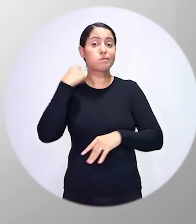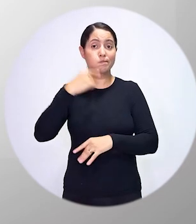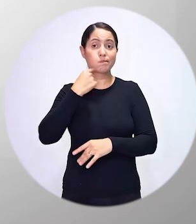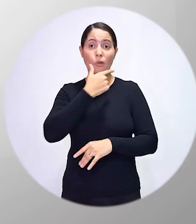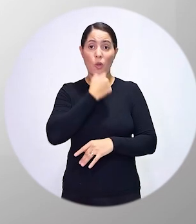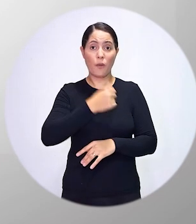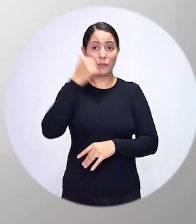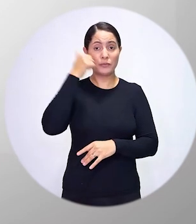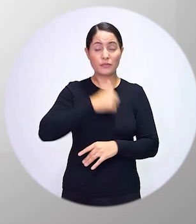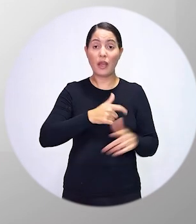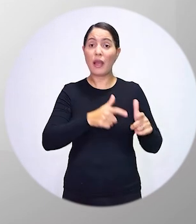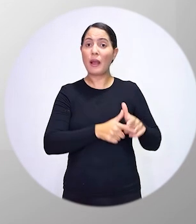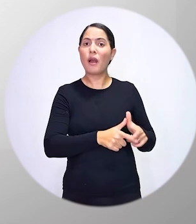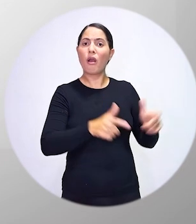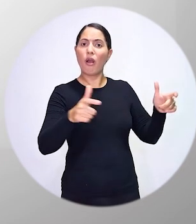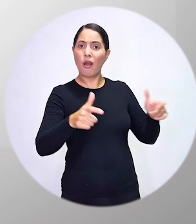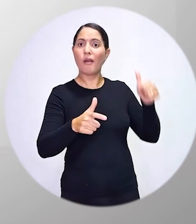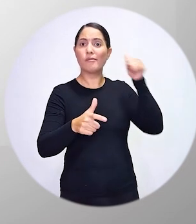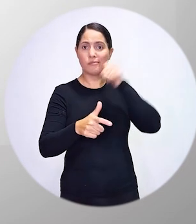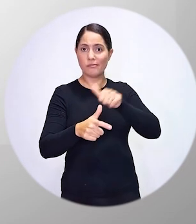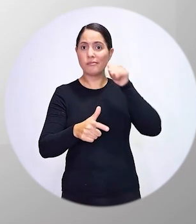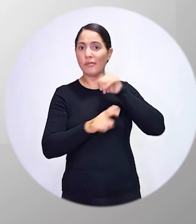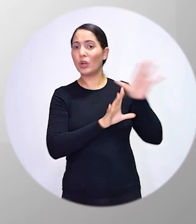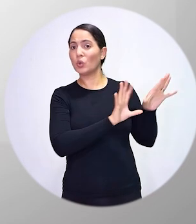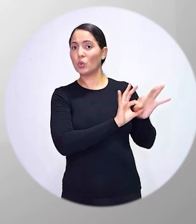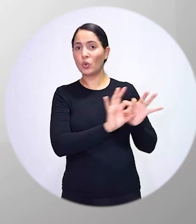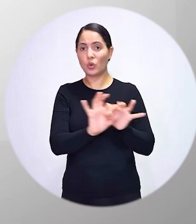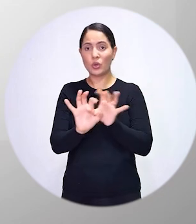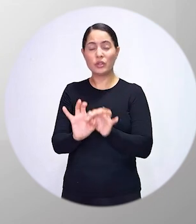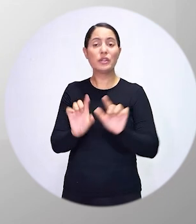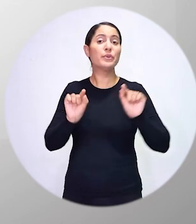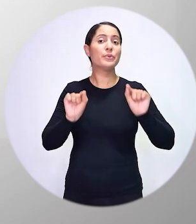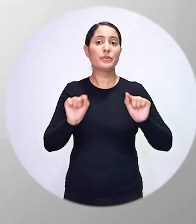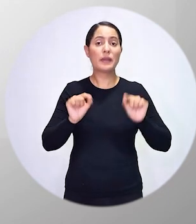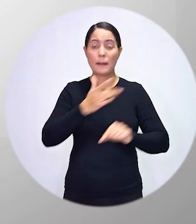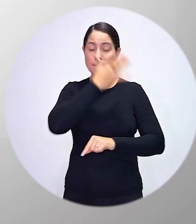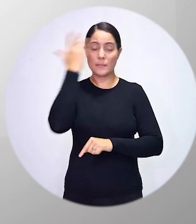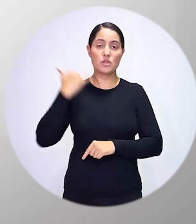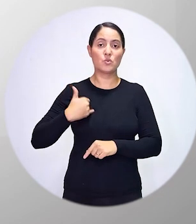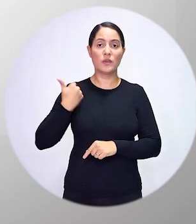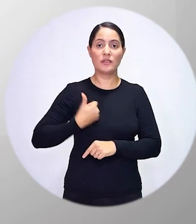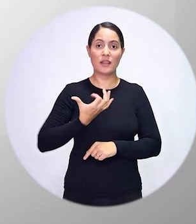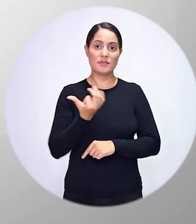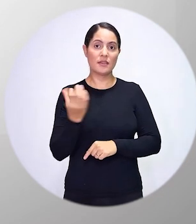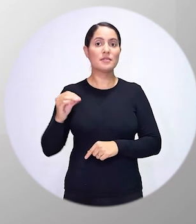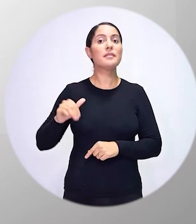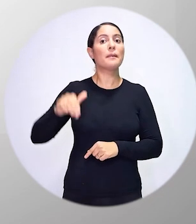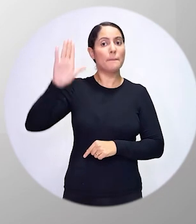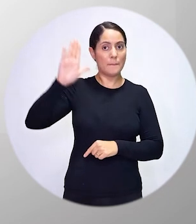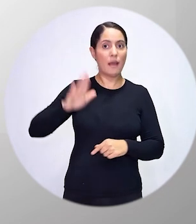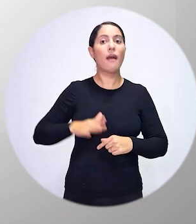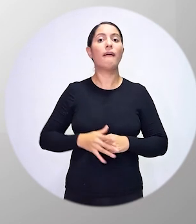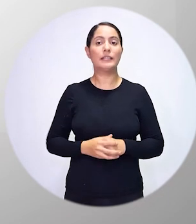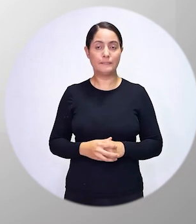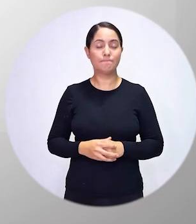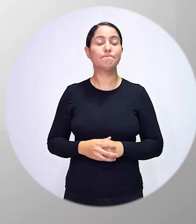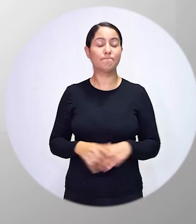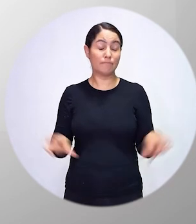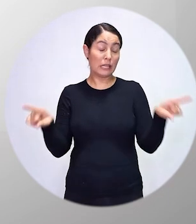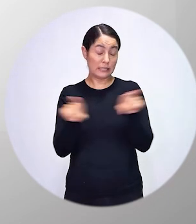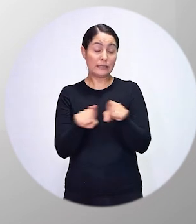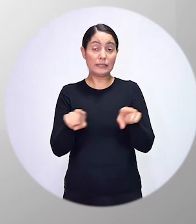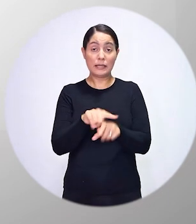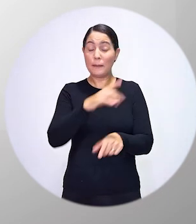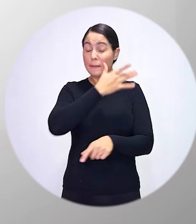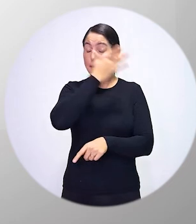advogados e advogadas no Brasil, a concentração de brancos é significativamente maior entre os que têm 60 anos ou mais